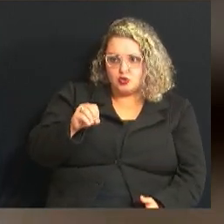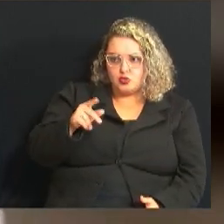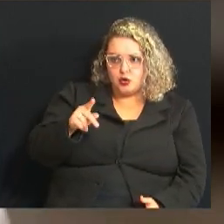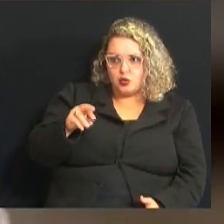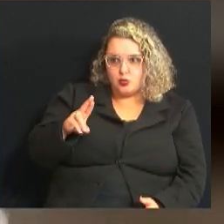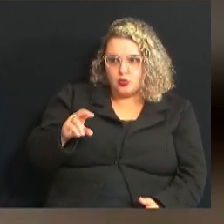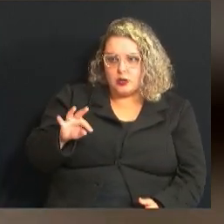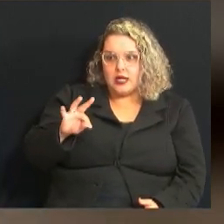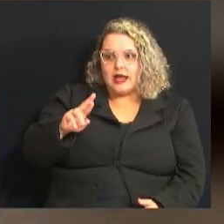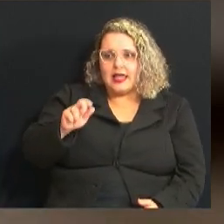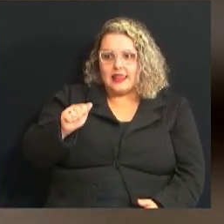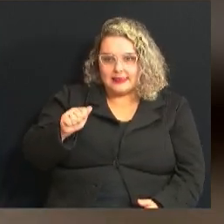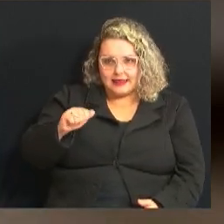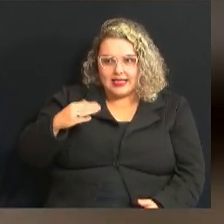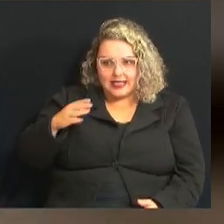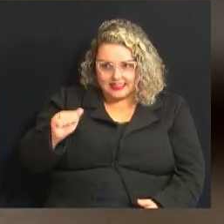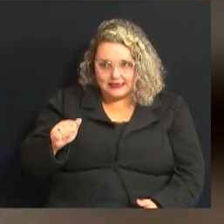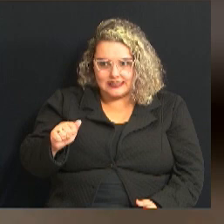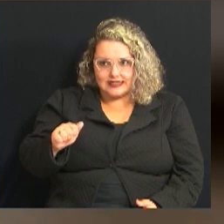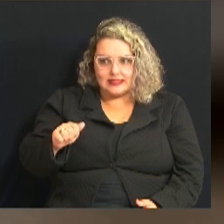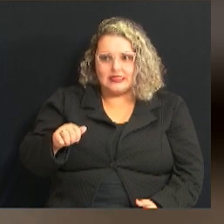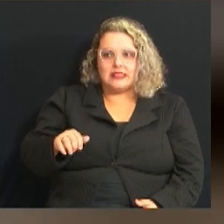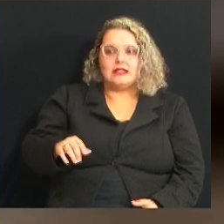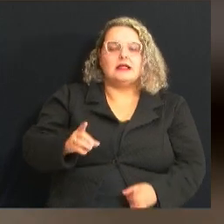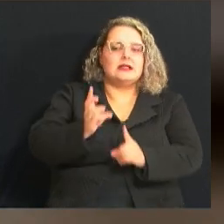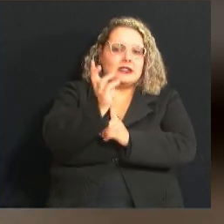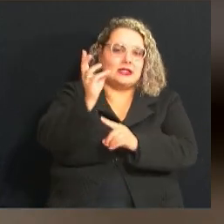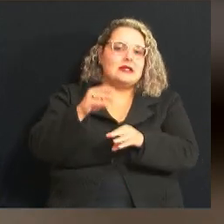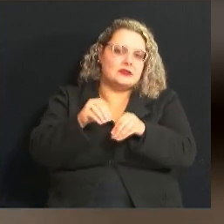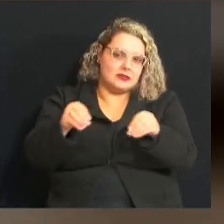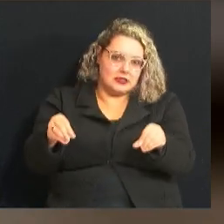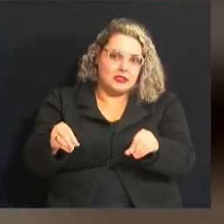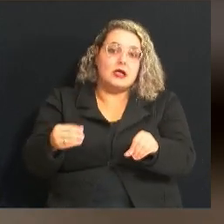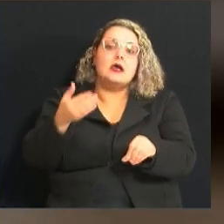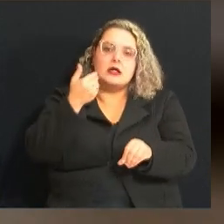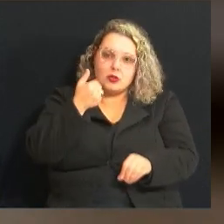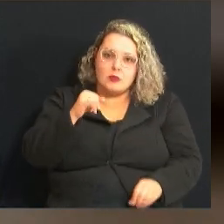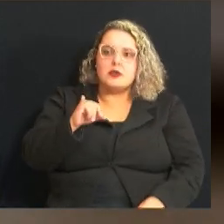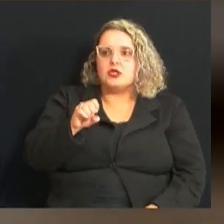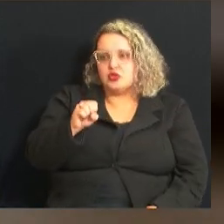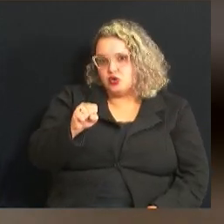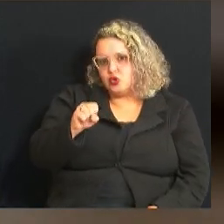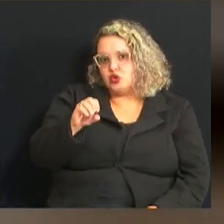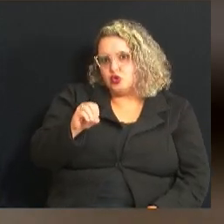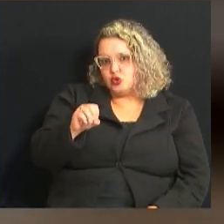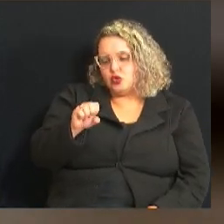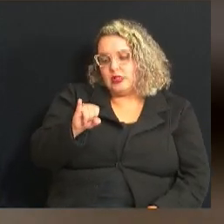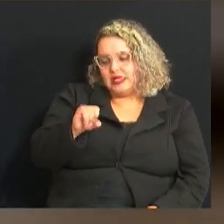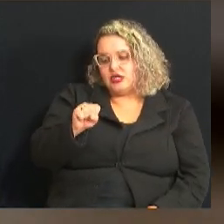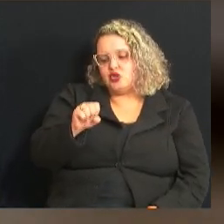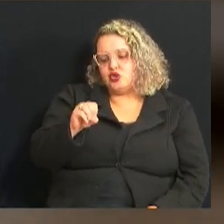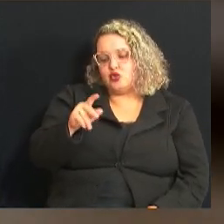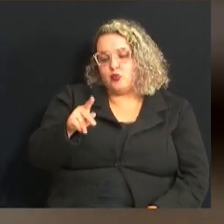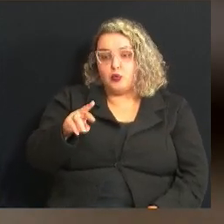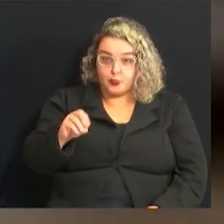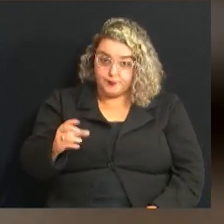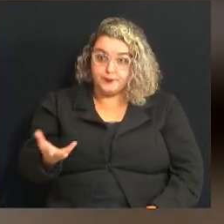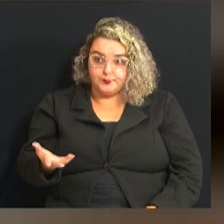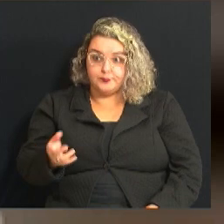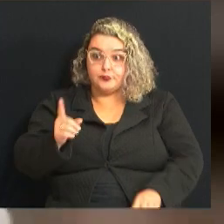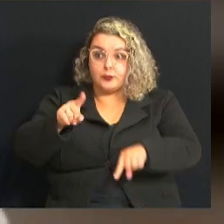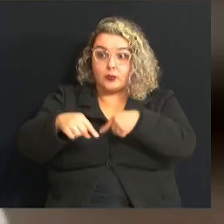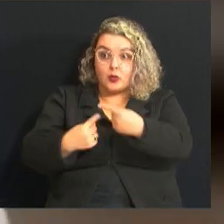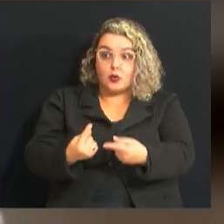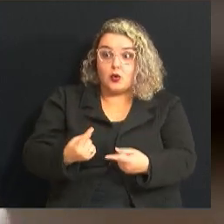das farinhas, é um besouro, e que se alimenta de isopor. E o outro é que chama